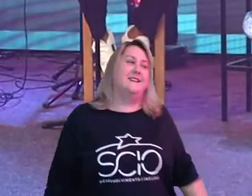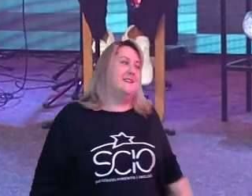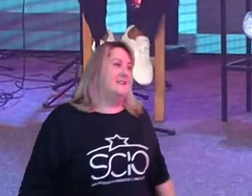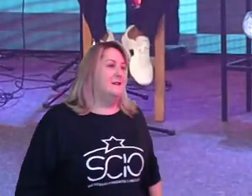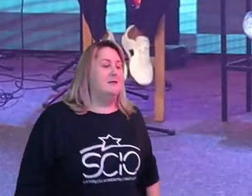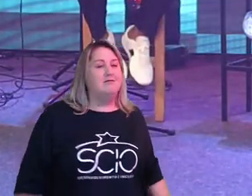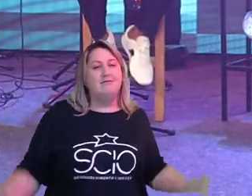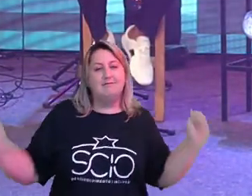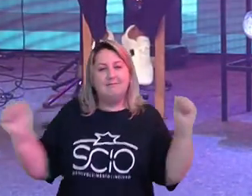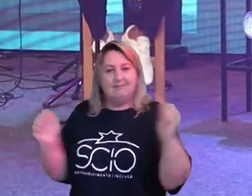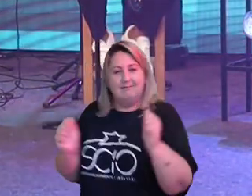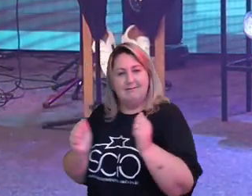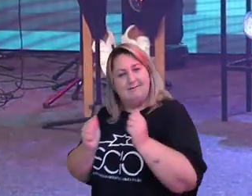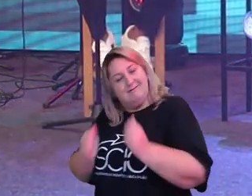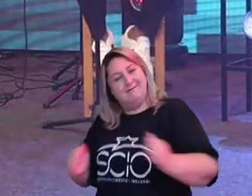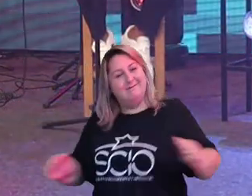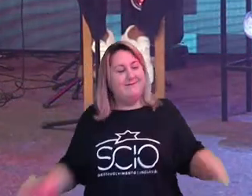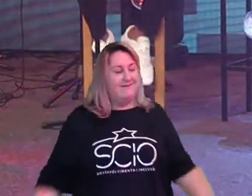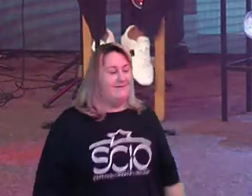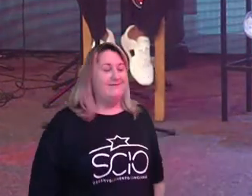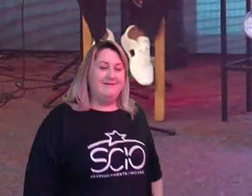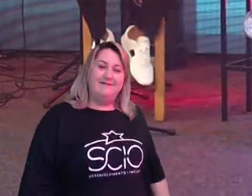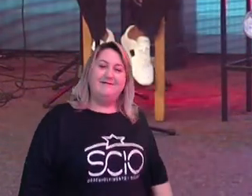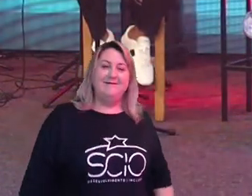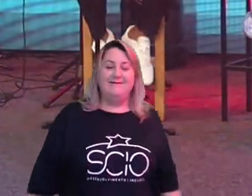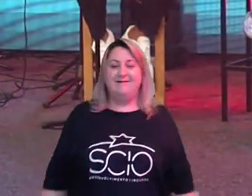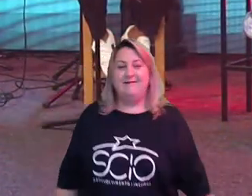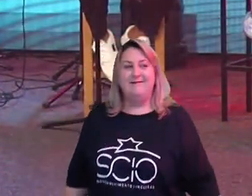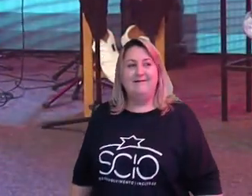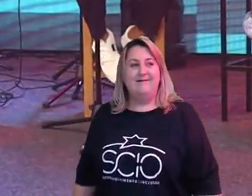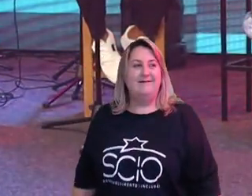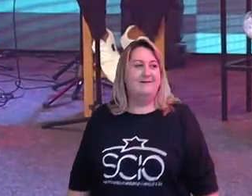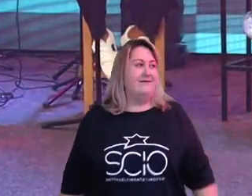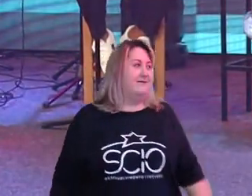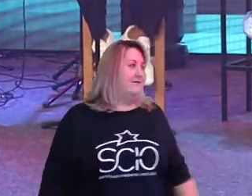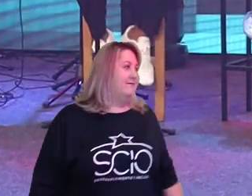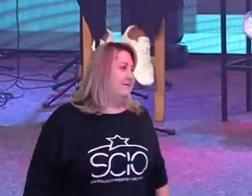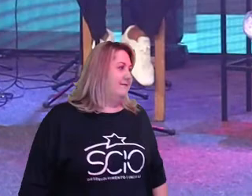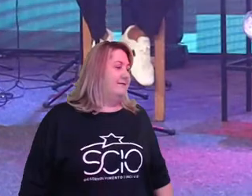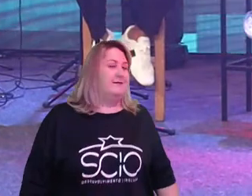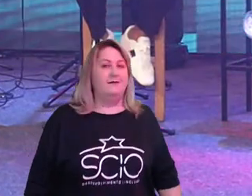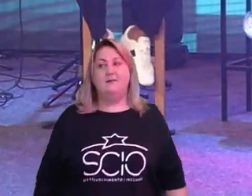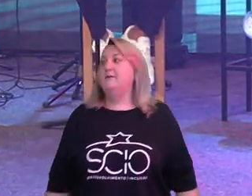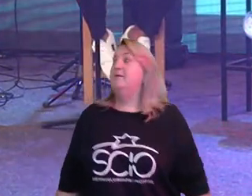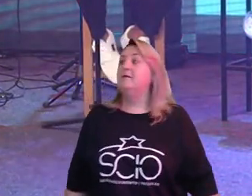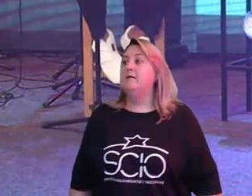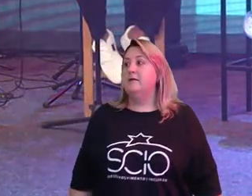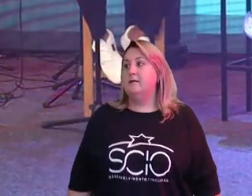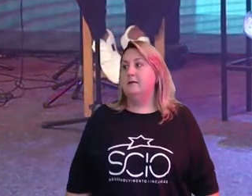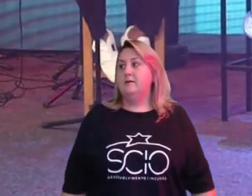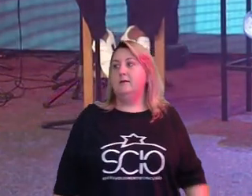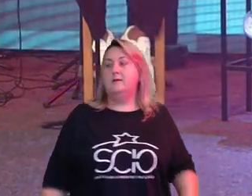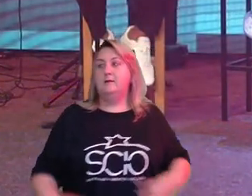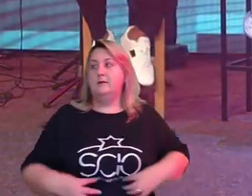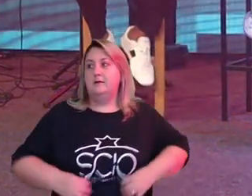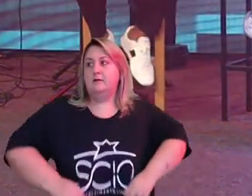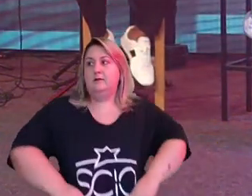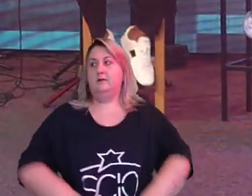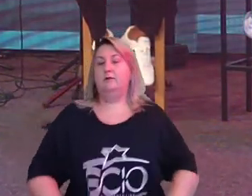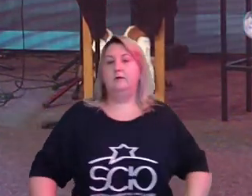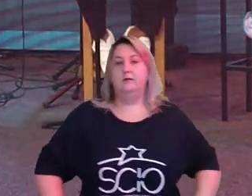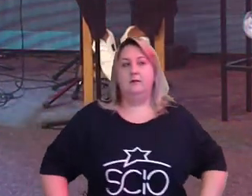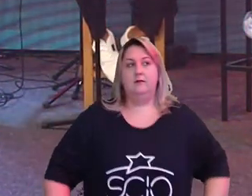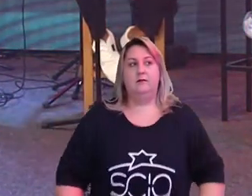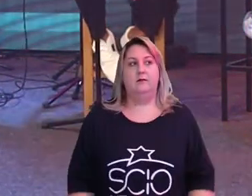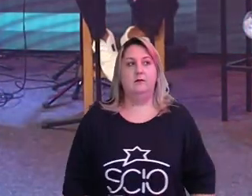Ah! A galera vai mandando os nomes das cidades de vocês. Itumbiara, Goiás, Tapetininga, o Ângelo